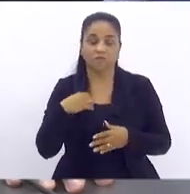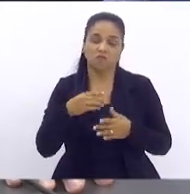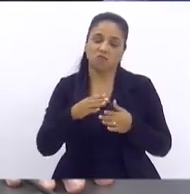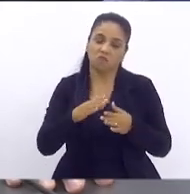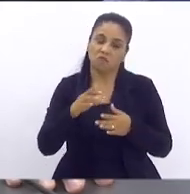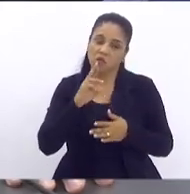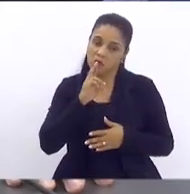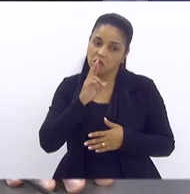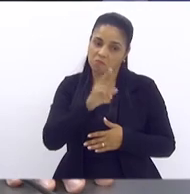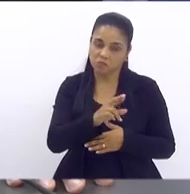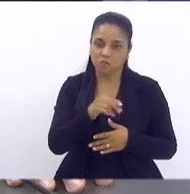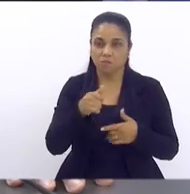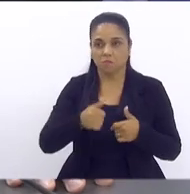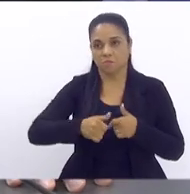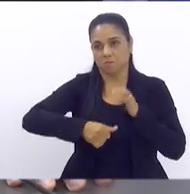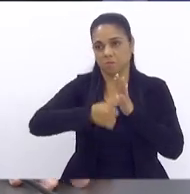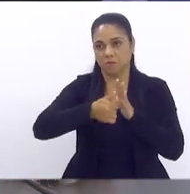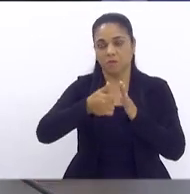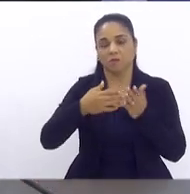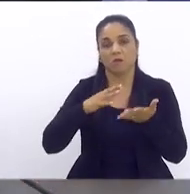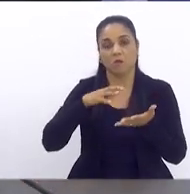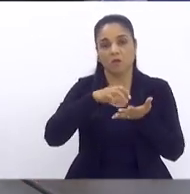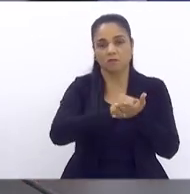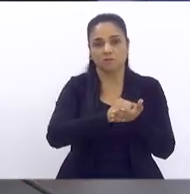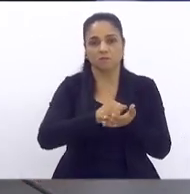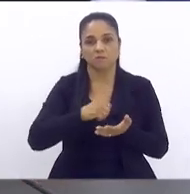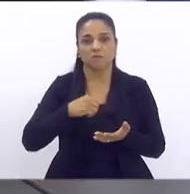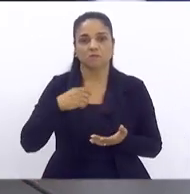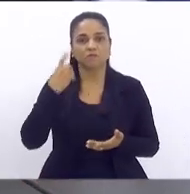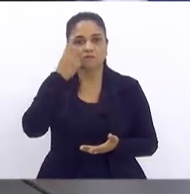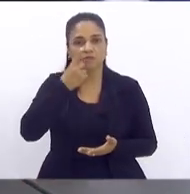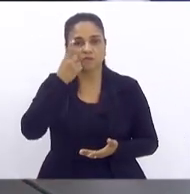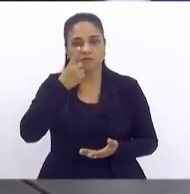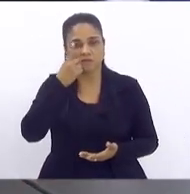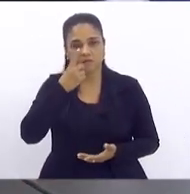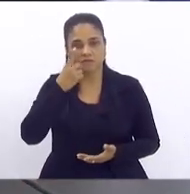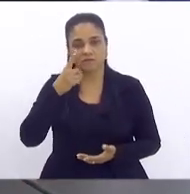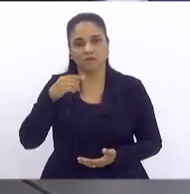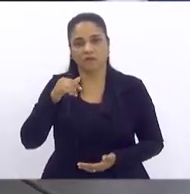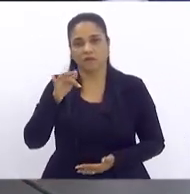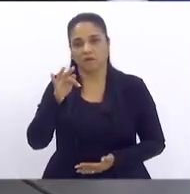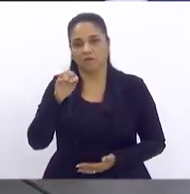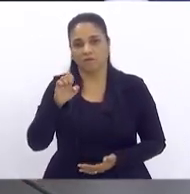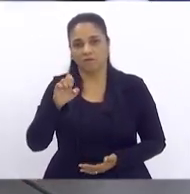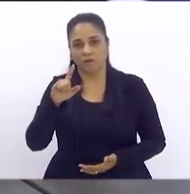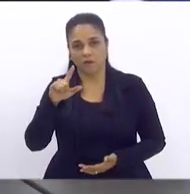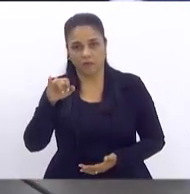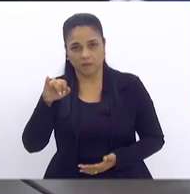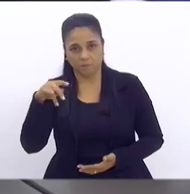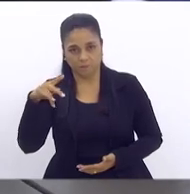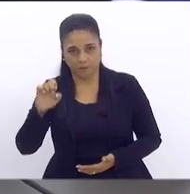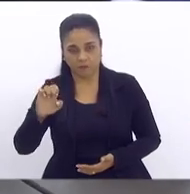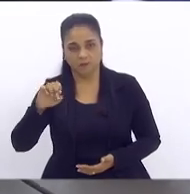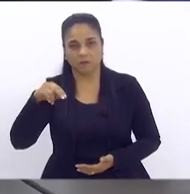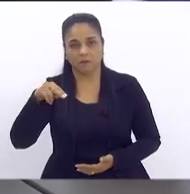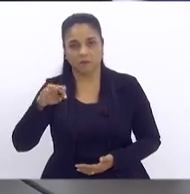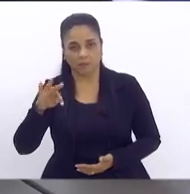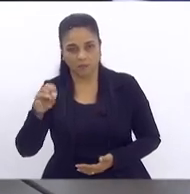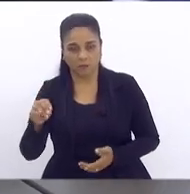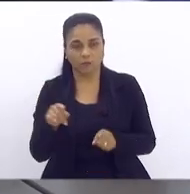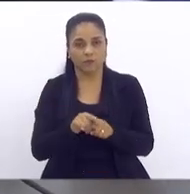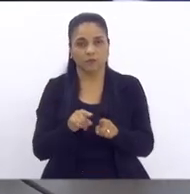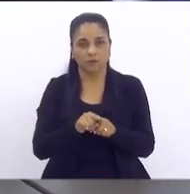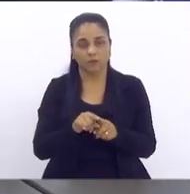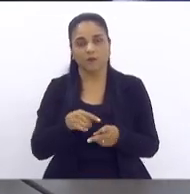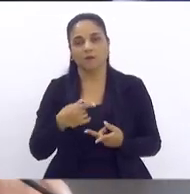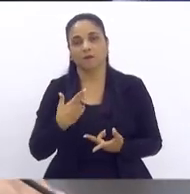Quero também registrar a presença do deputado Jorge Felipe Neto. O deputado Flávio Serafini tem um compromisso da outra comissão agora, teve que se ausentar. Então,